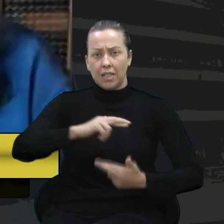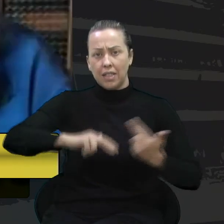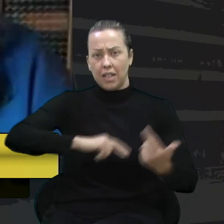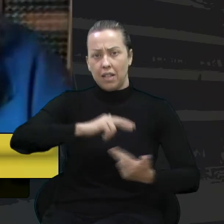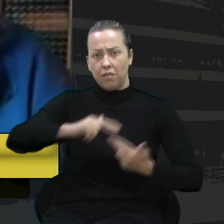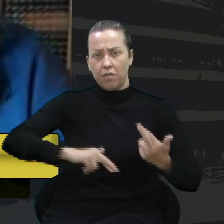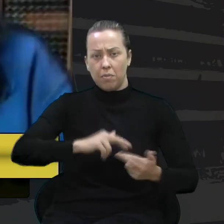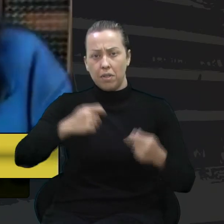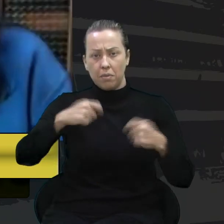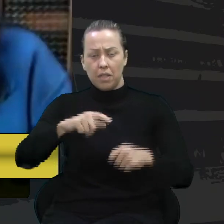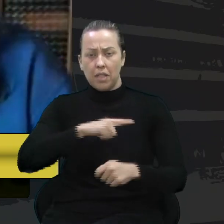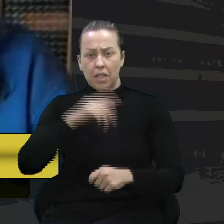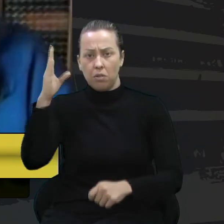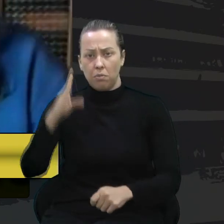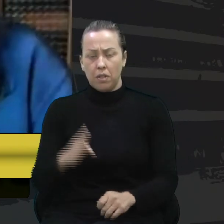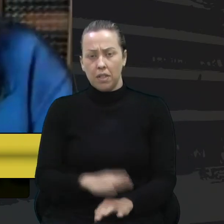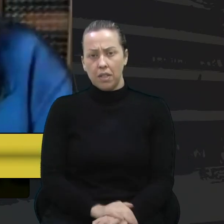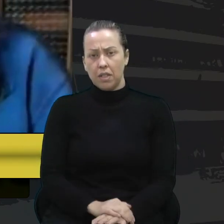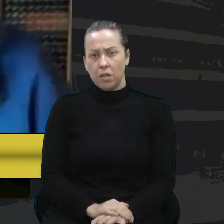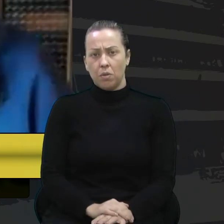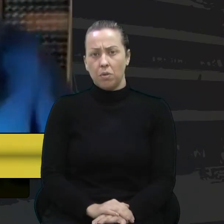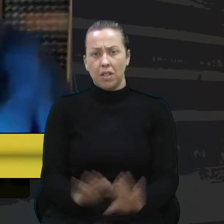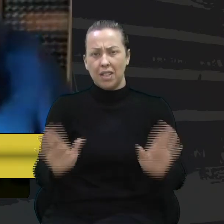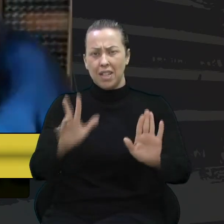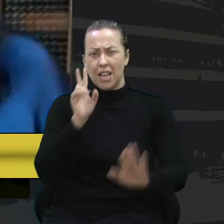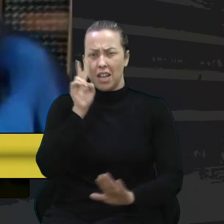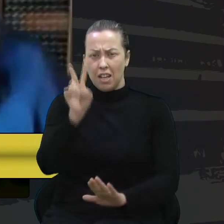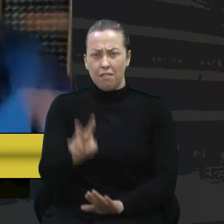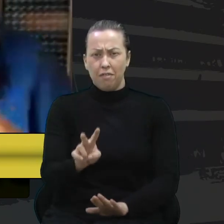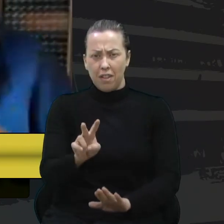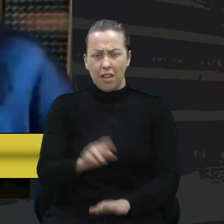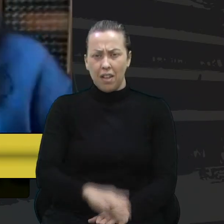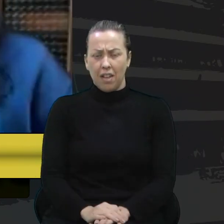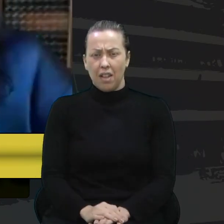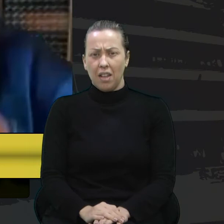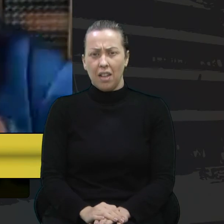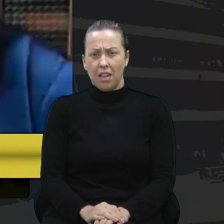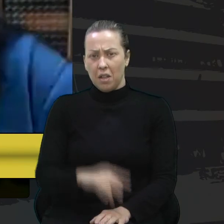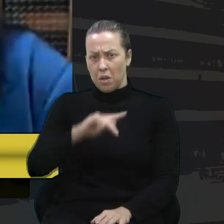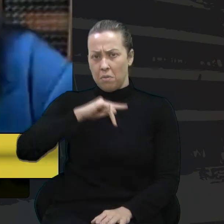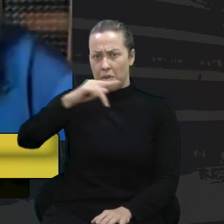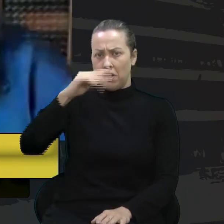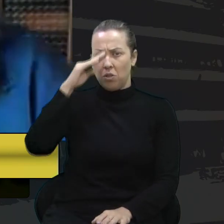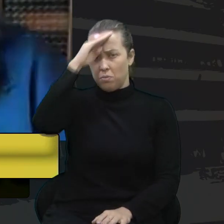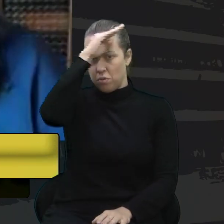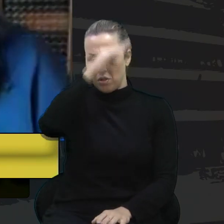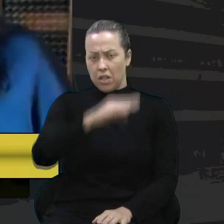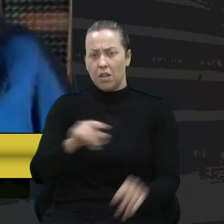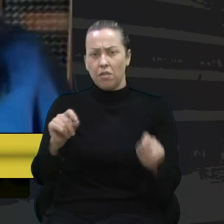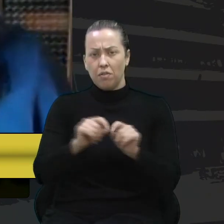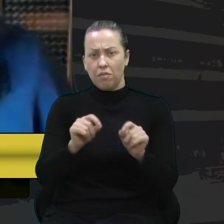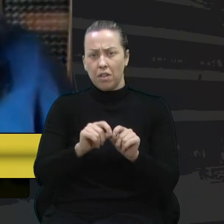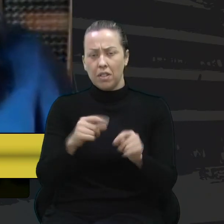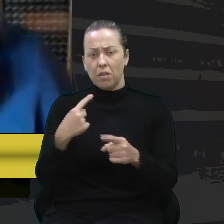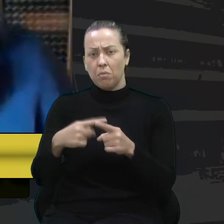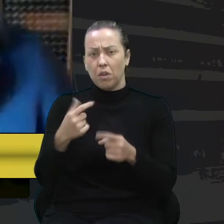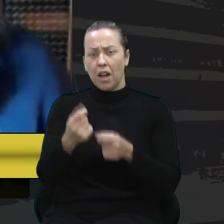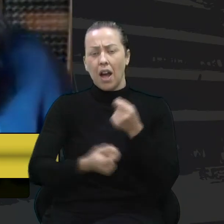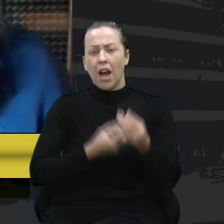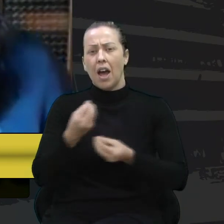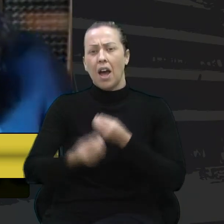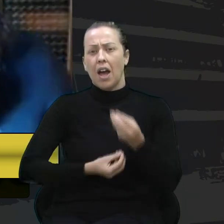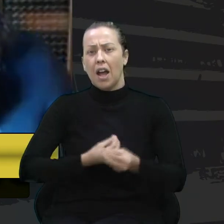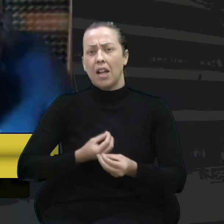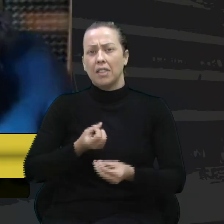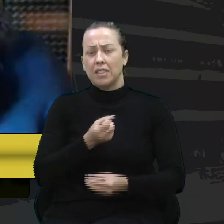serem necessárias no Brasil. Então, ninguém enxerga as medidas que o presidente Bolsonaro está fazendo como algo que